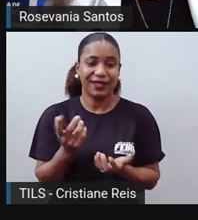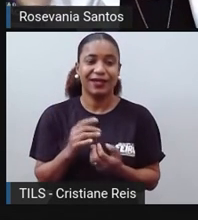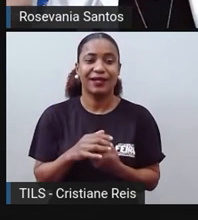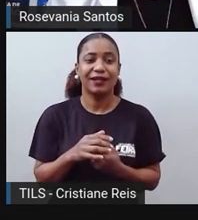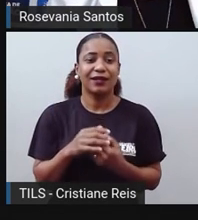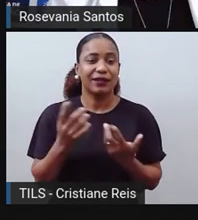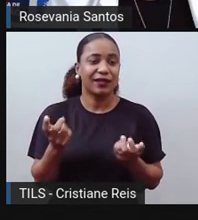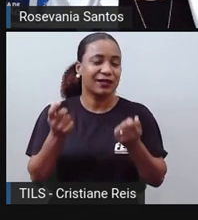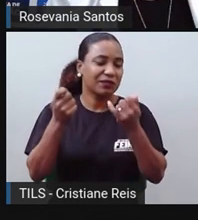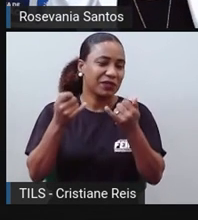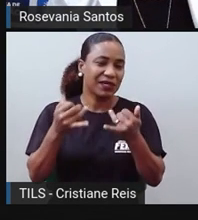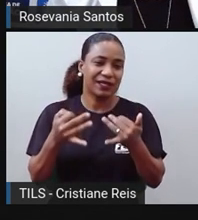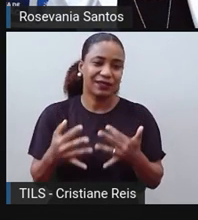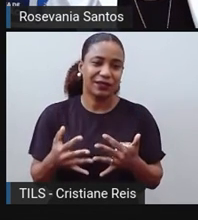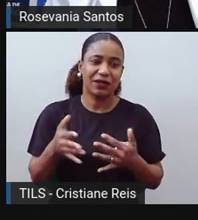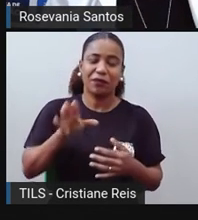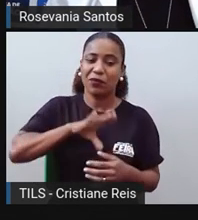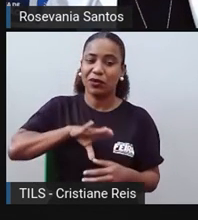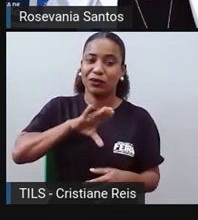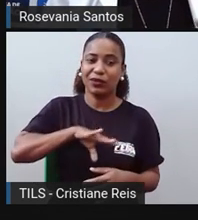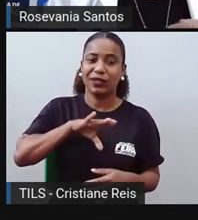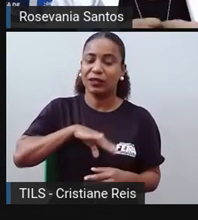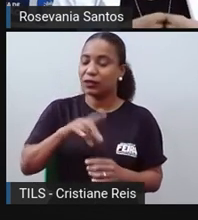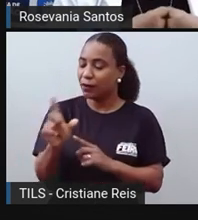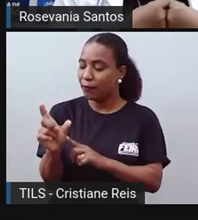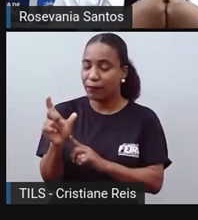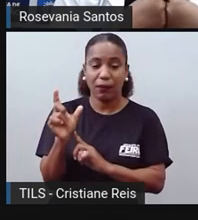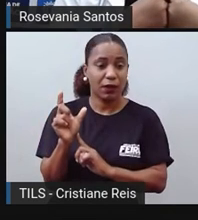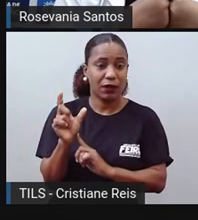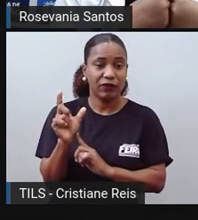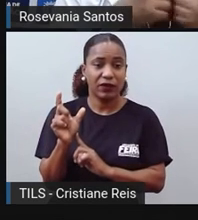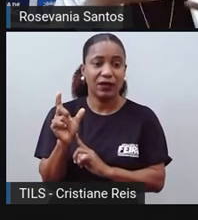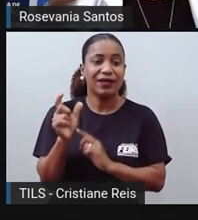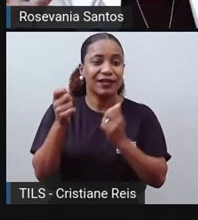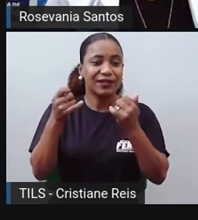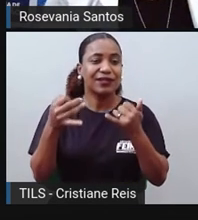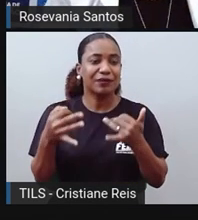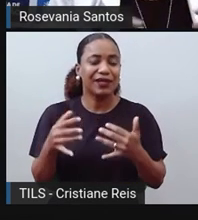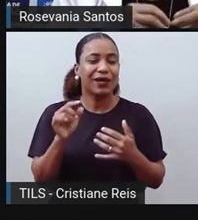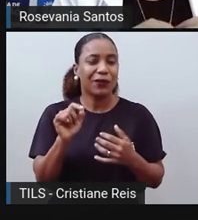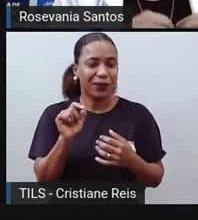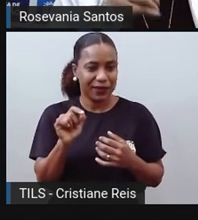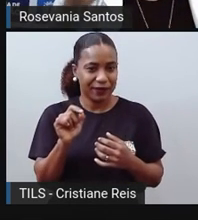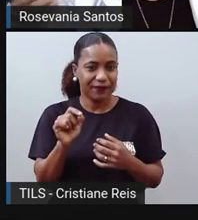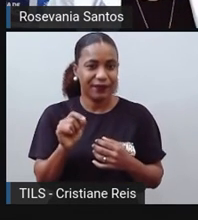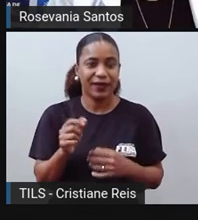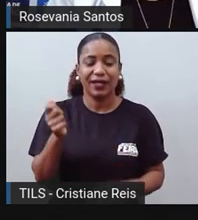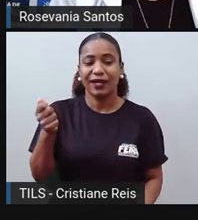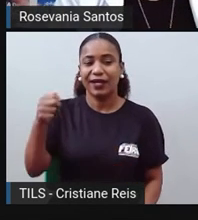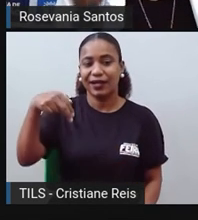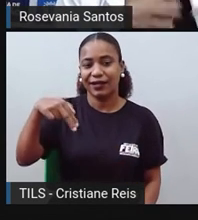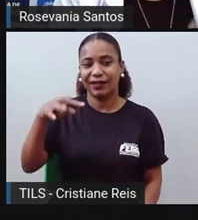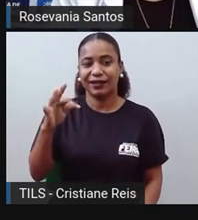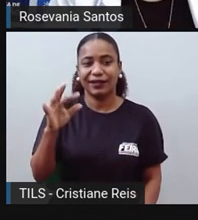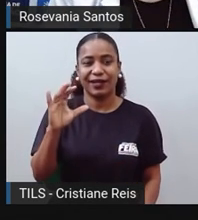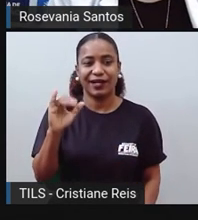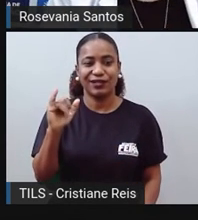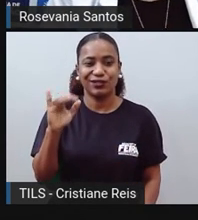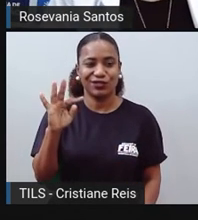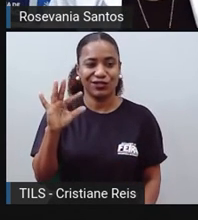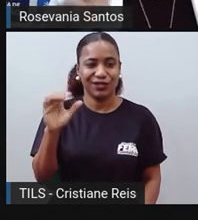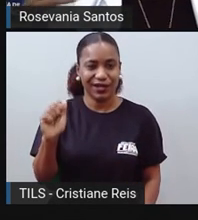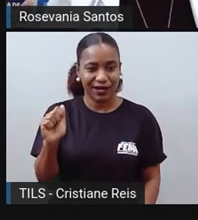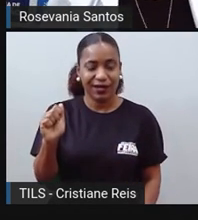até uma explicaçãozinha em português, né, diz que a Antártida é o substantivo, porque é o nome